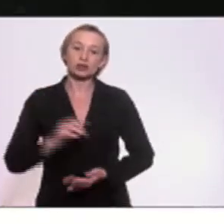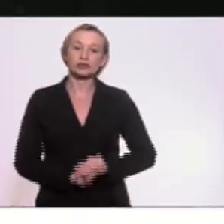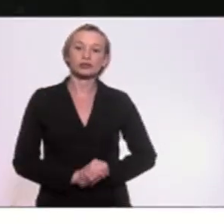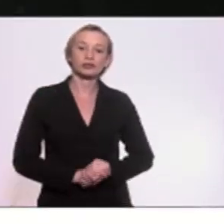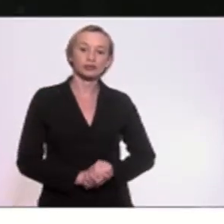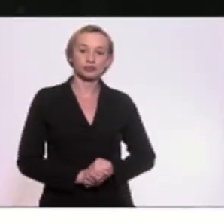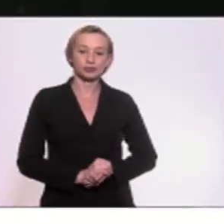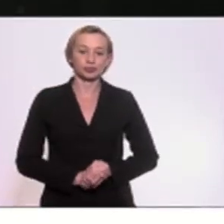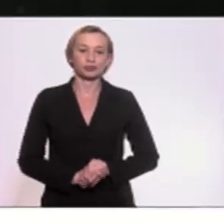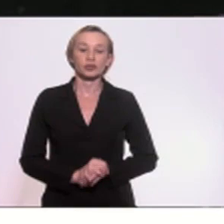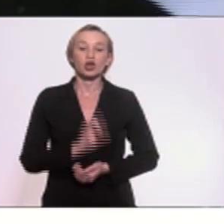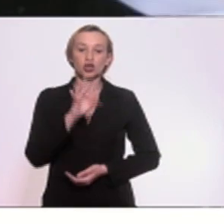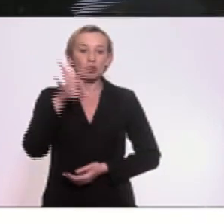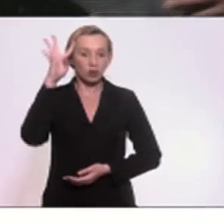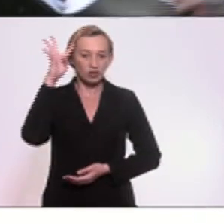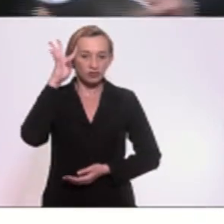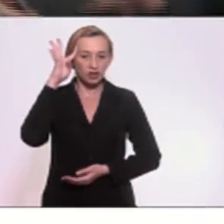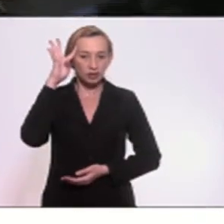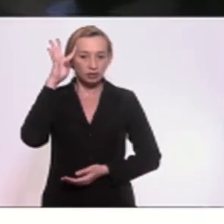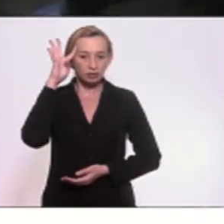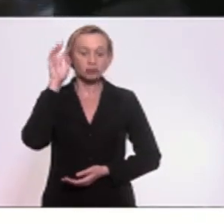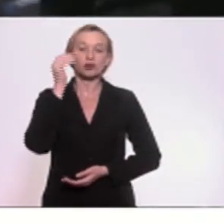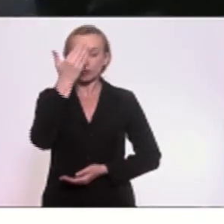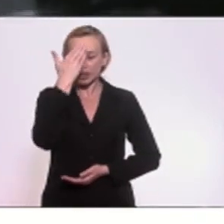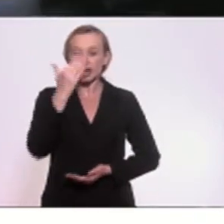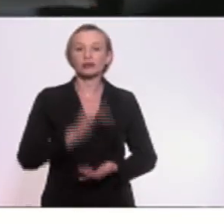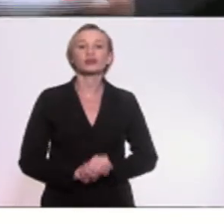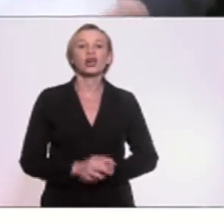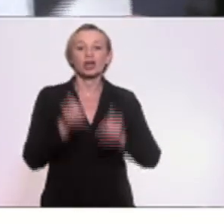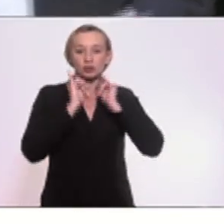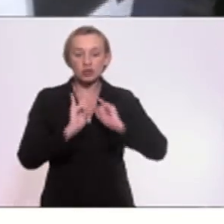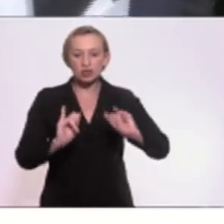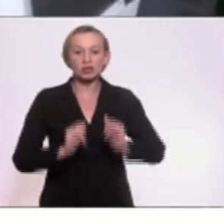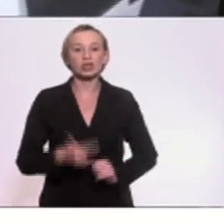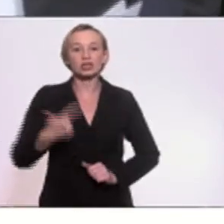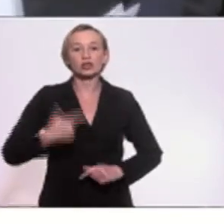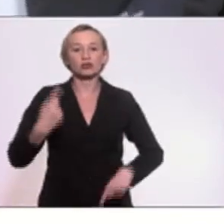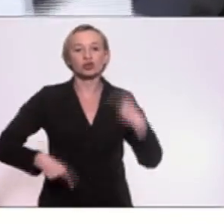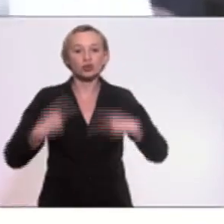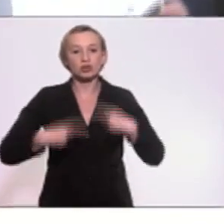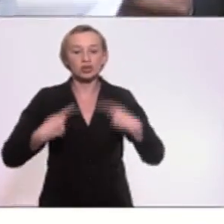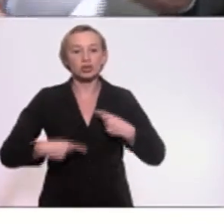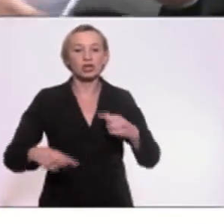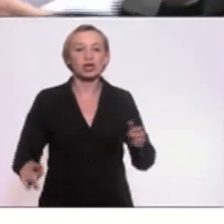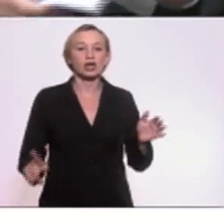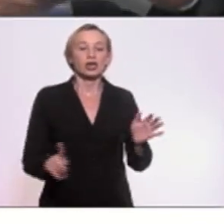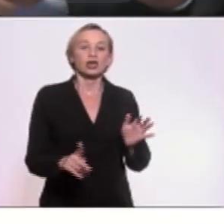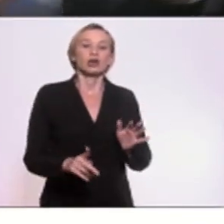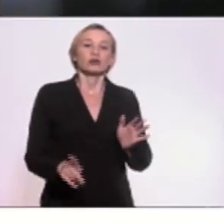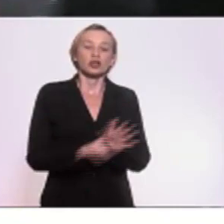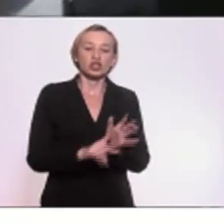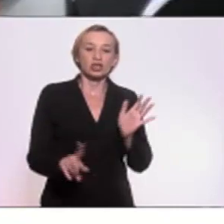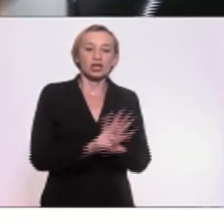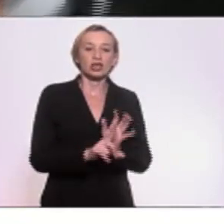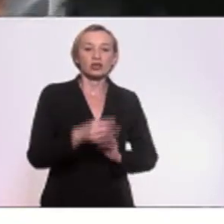na quarta-feira. Muito obrigado. Anuncio. Em segunda discussão, redação do vencido, projeto de lei